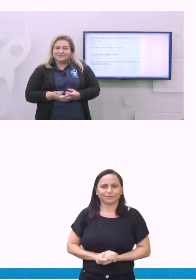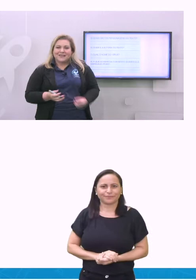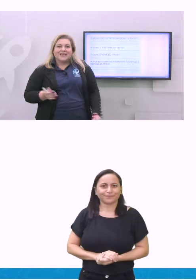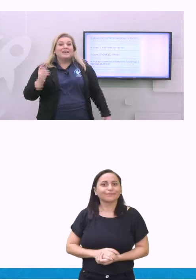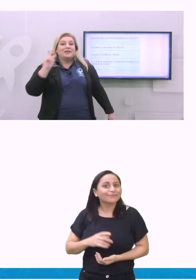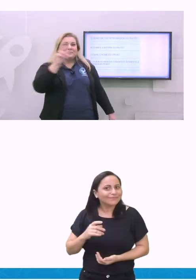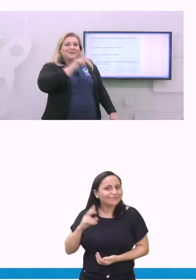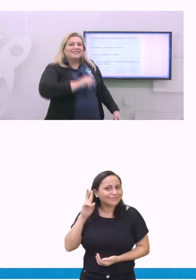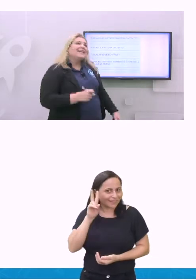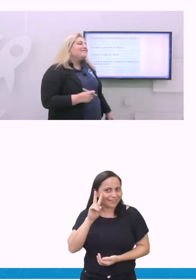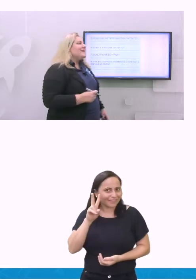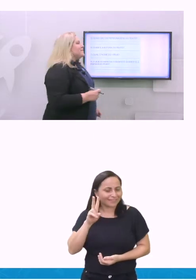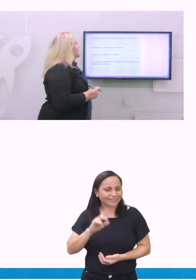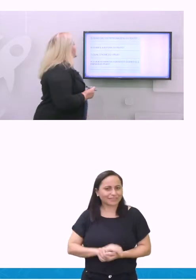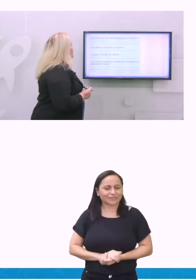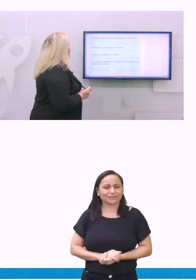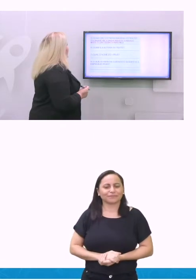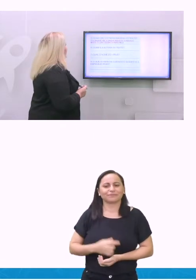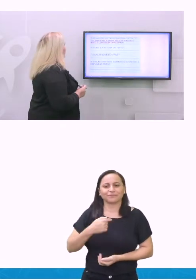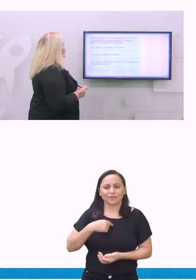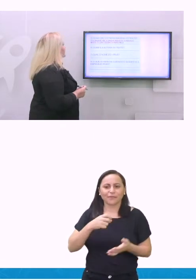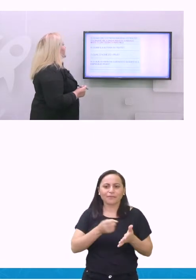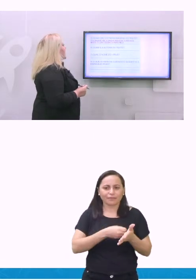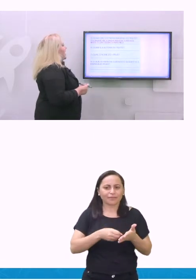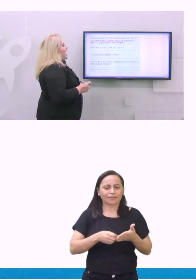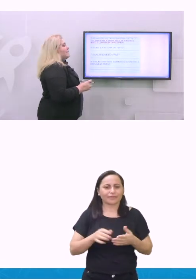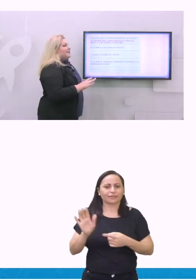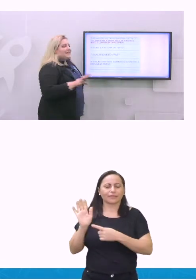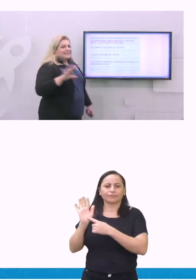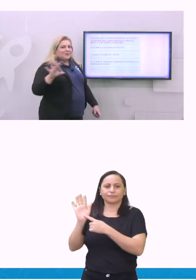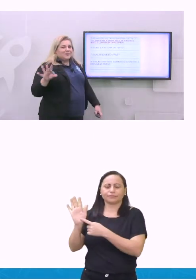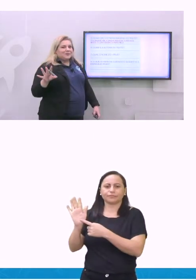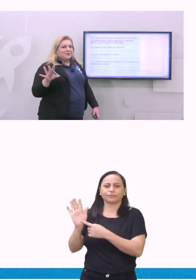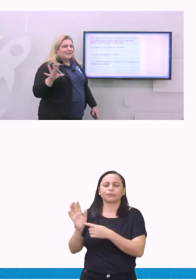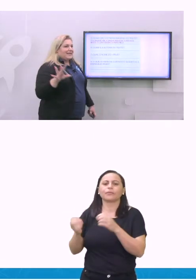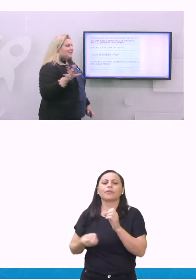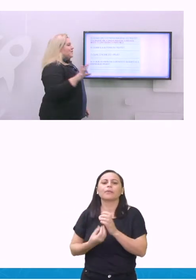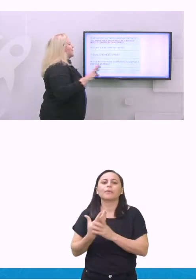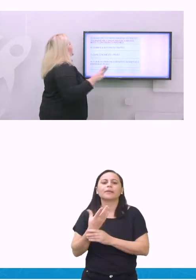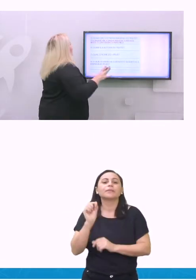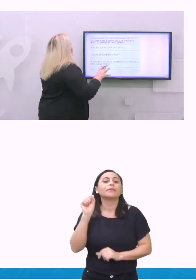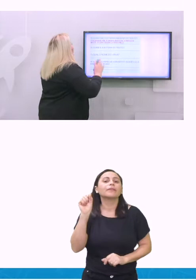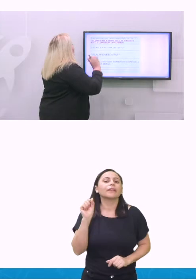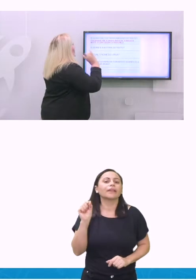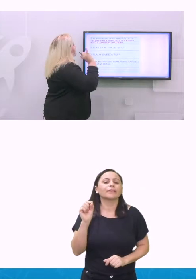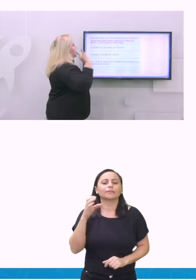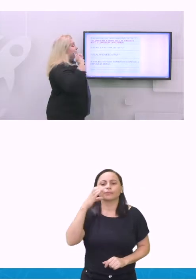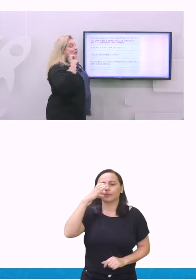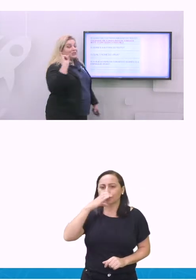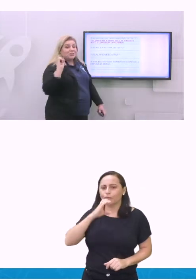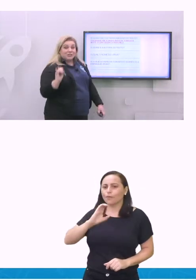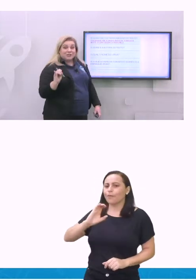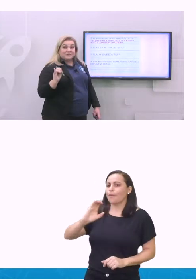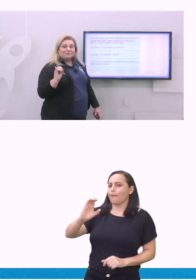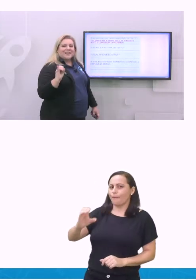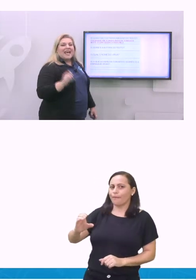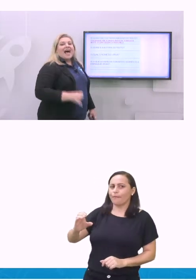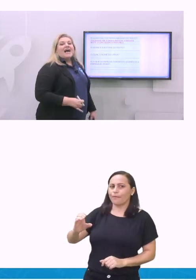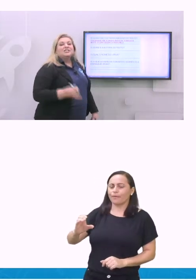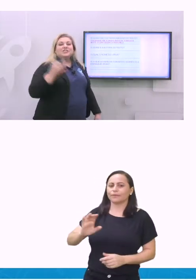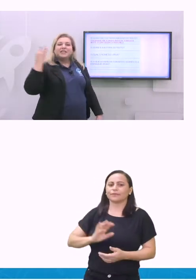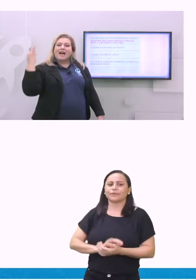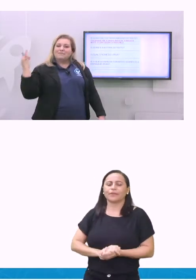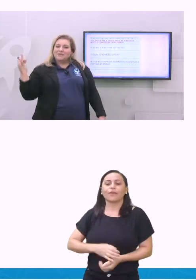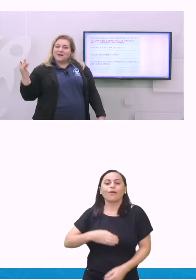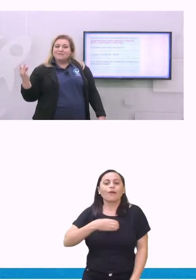personagens? Eu vou escrever aqui para vocês, ó. Apareceu no nosso texto, ó, o elefante Tim,